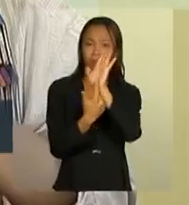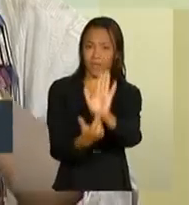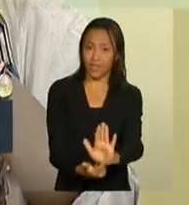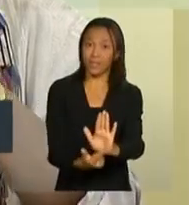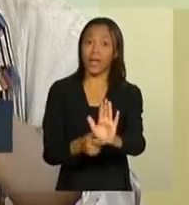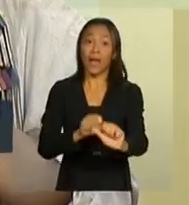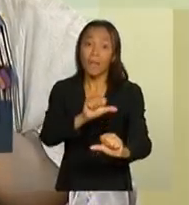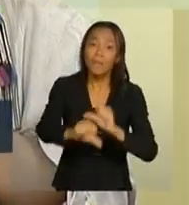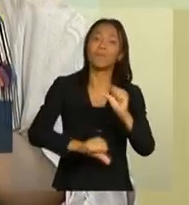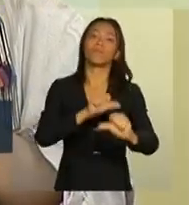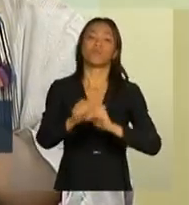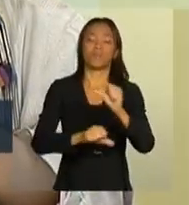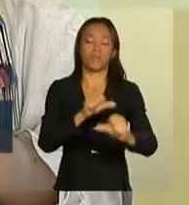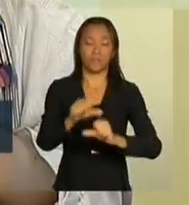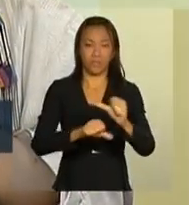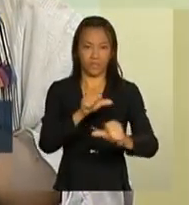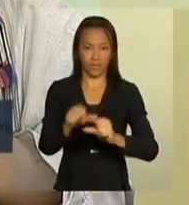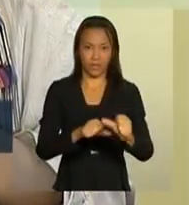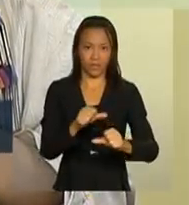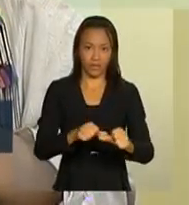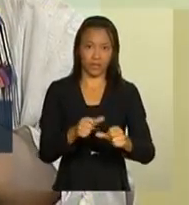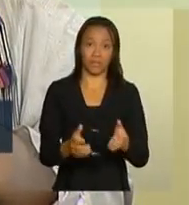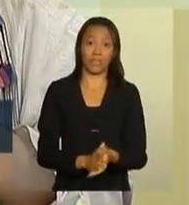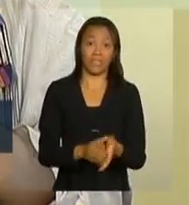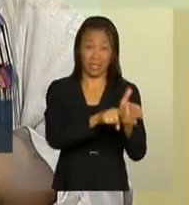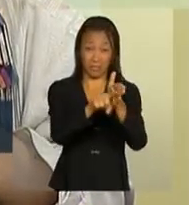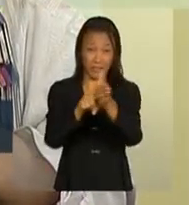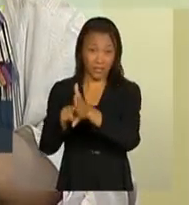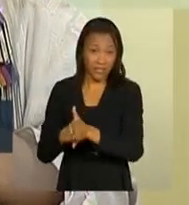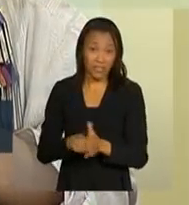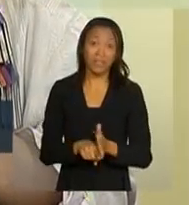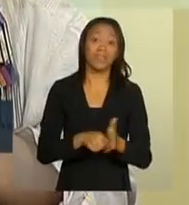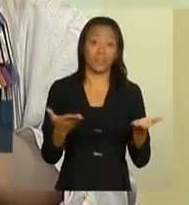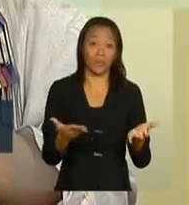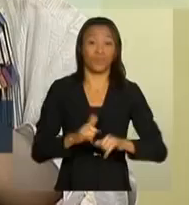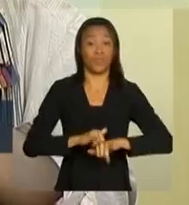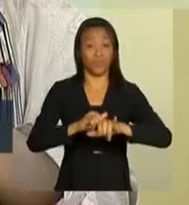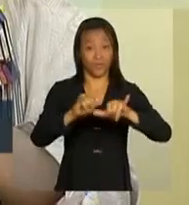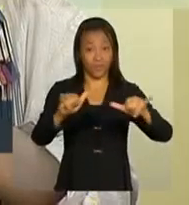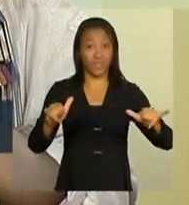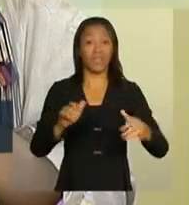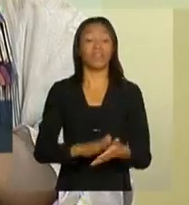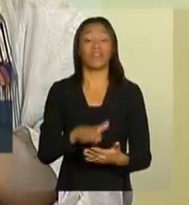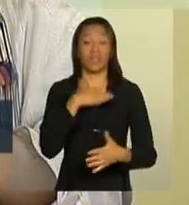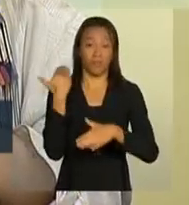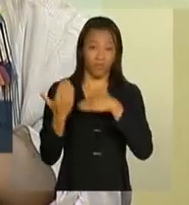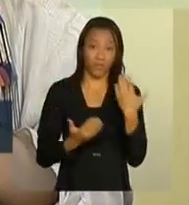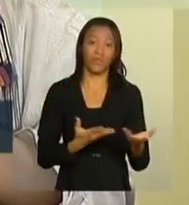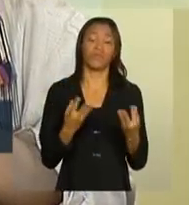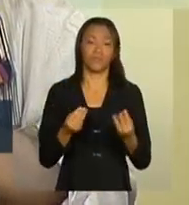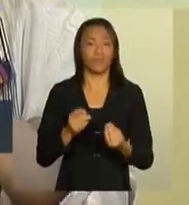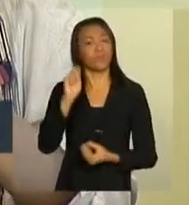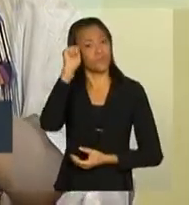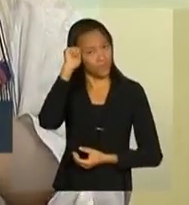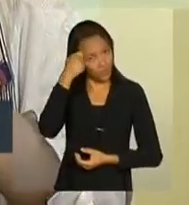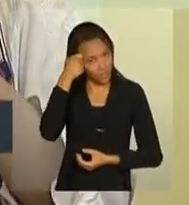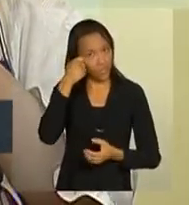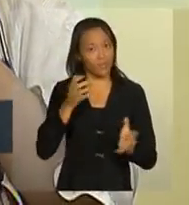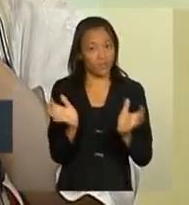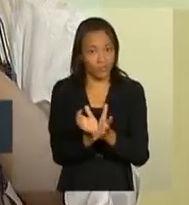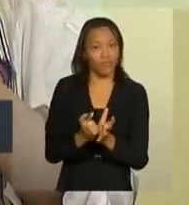a modificação ah desses indicadores que hoje eh vitimizam eh particularmente a